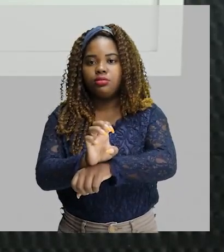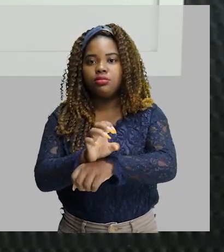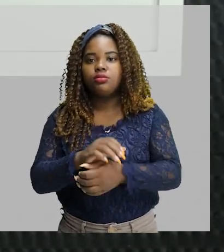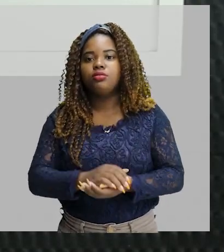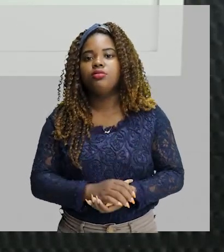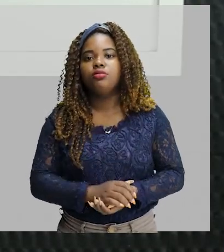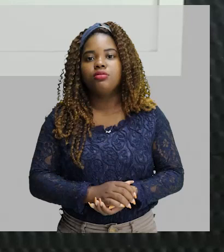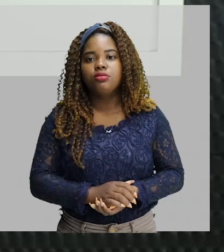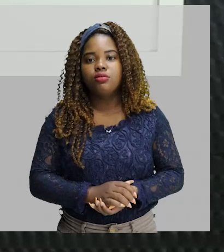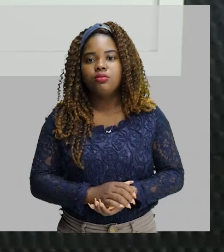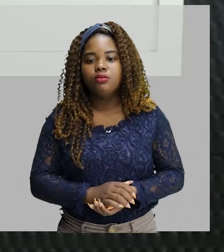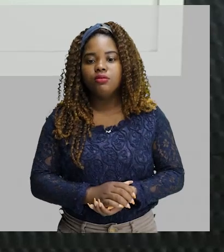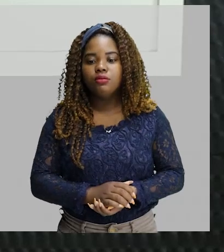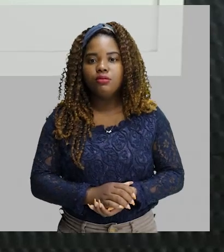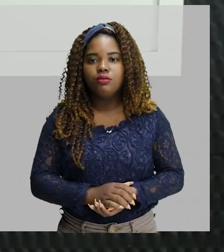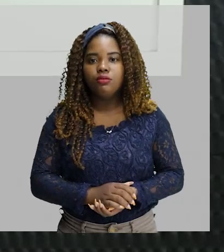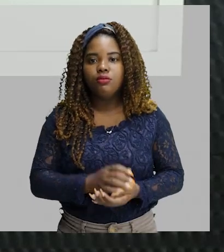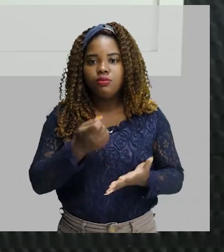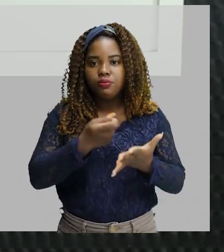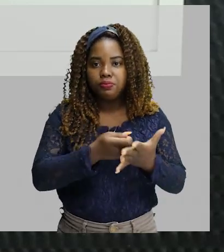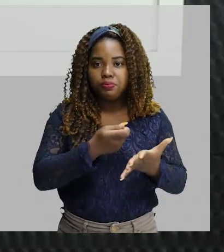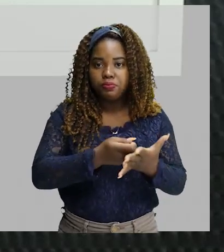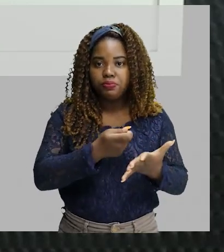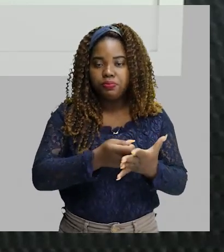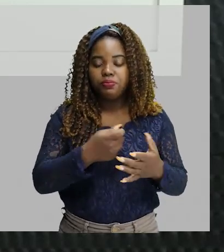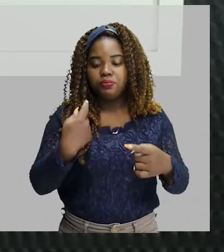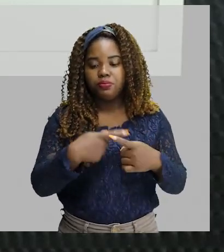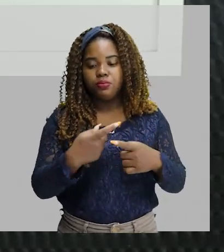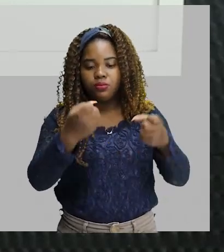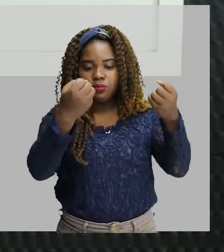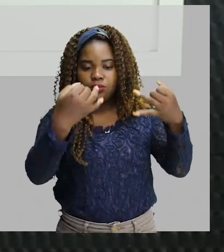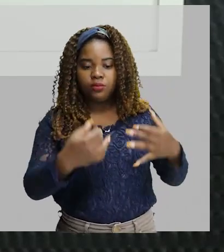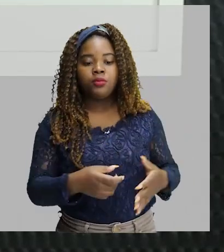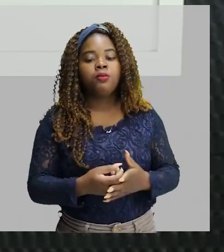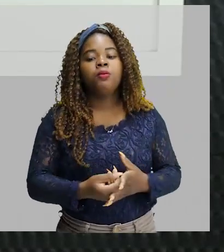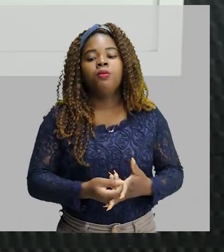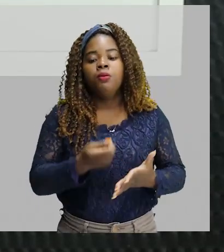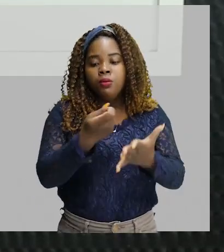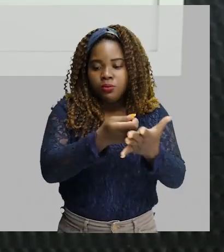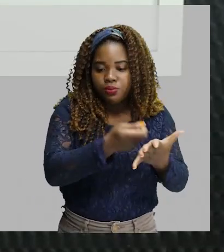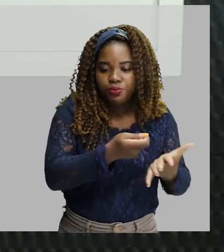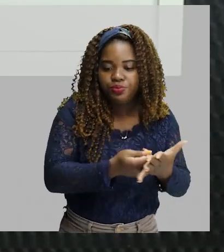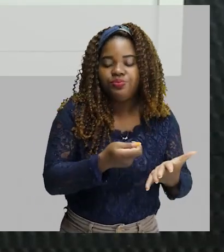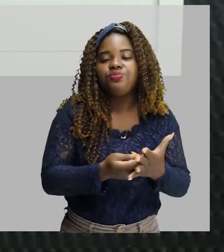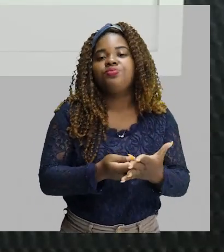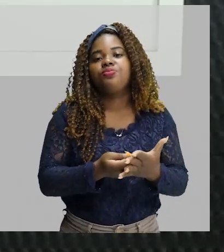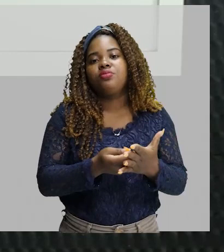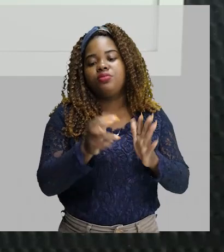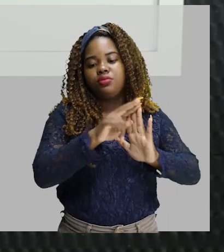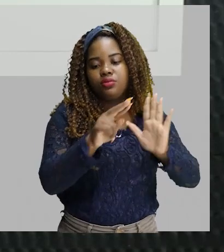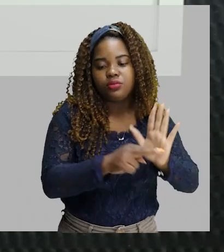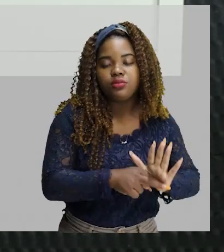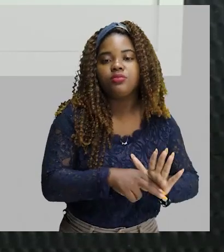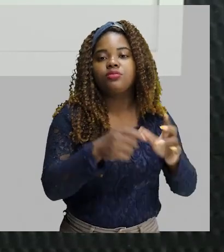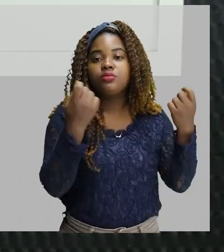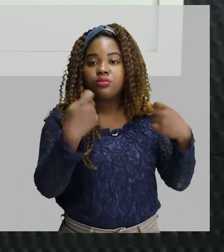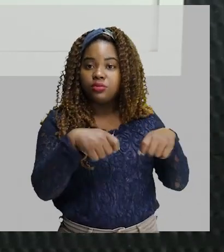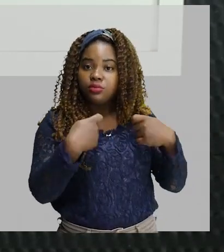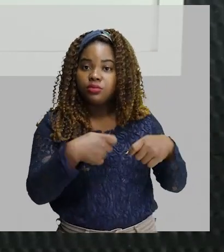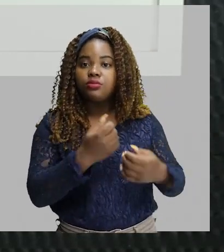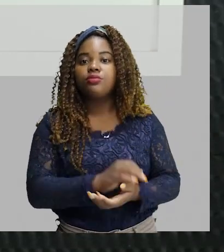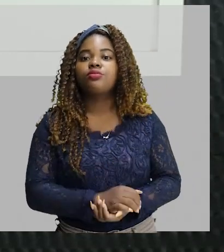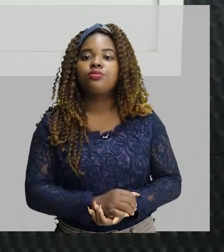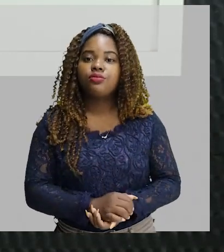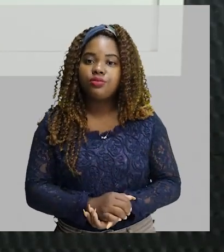se autoexplica, porque o dever é aquilo que é necessário, olha só, aquilo que nós temos